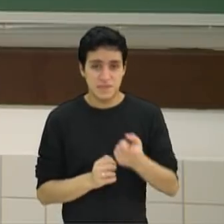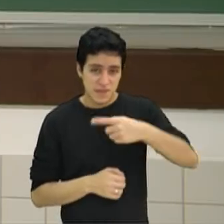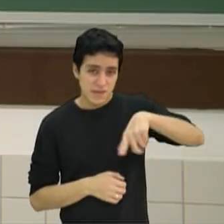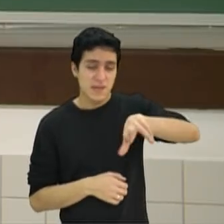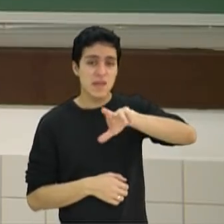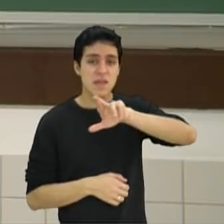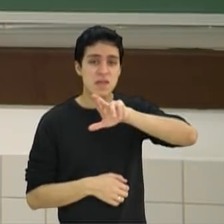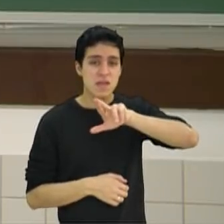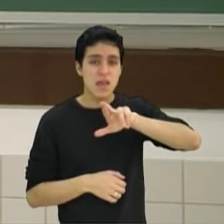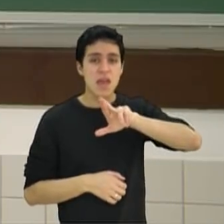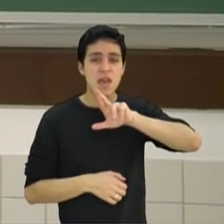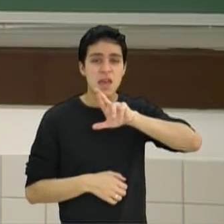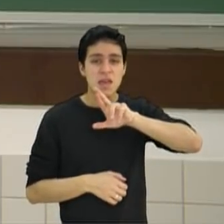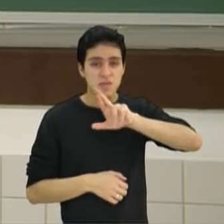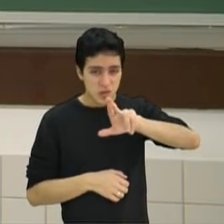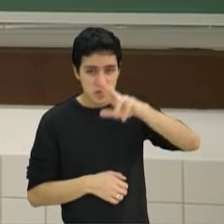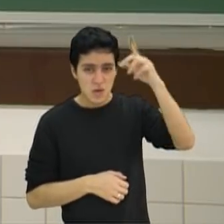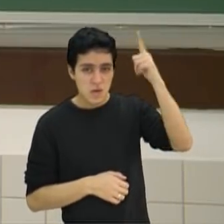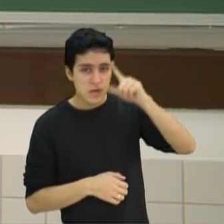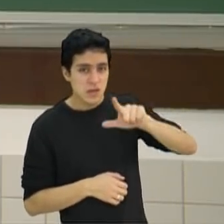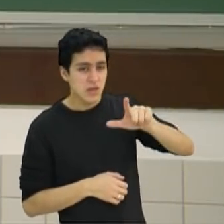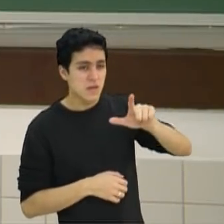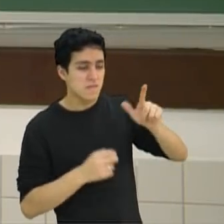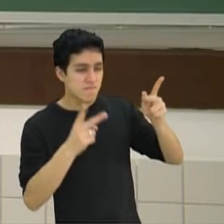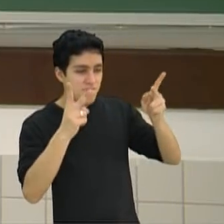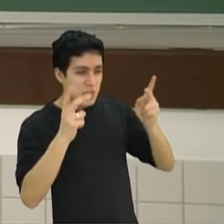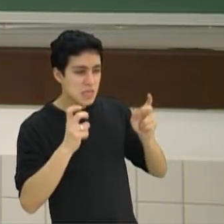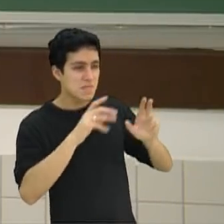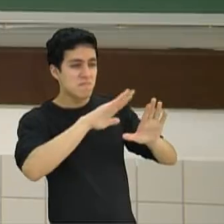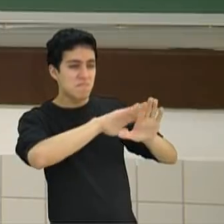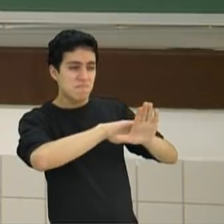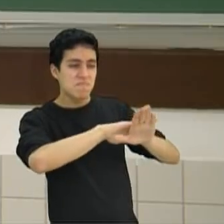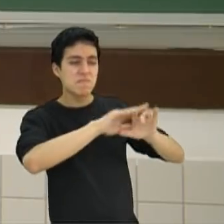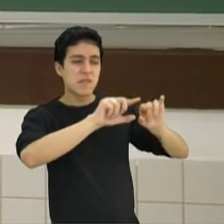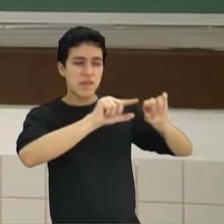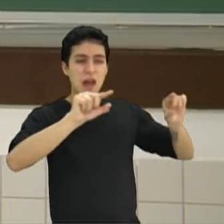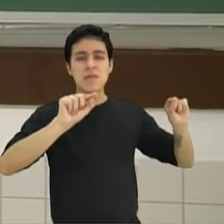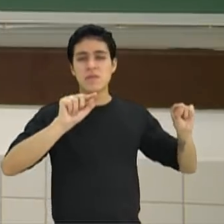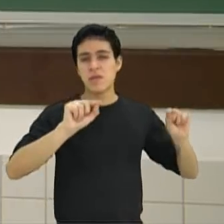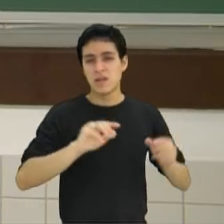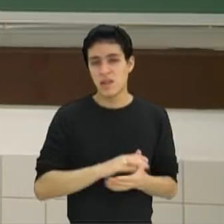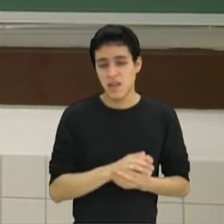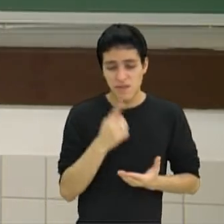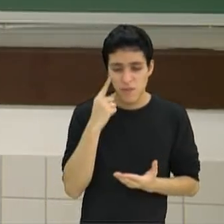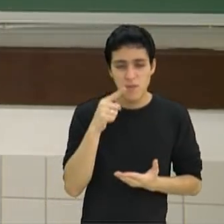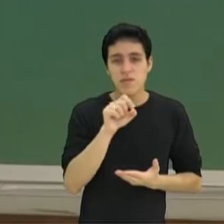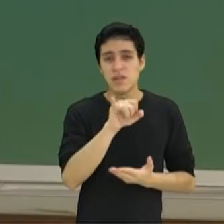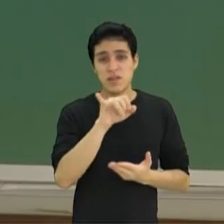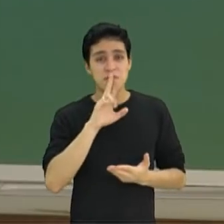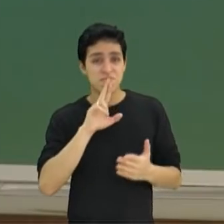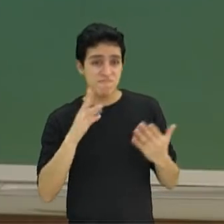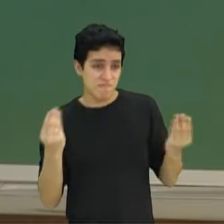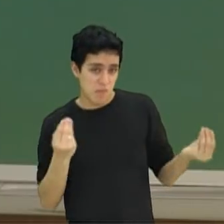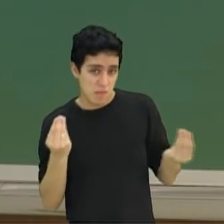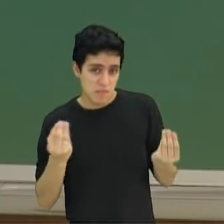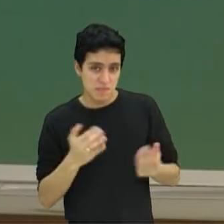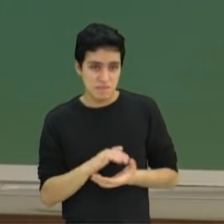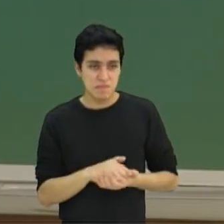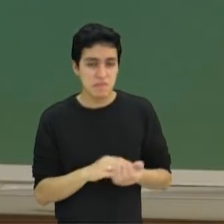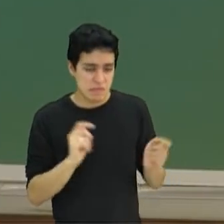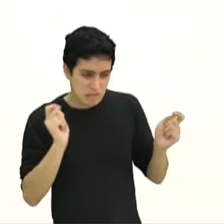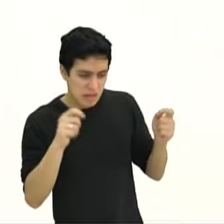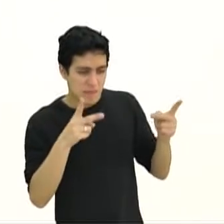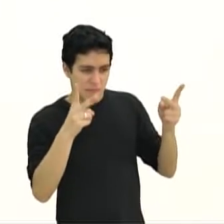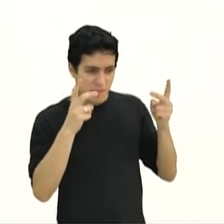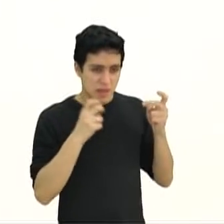respondeu, conseguiu fazer a inferência aí do que está nesse último período? Verifique a resposta. É possível inferir